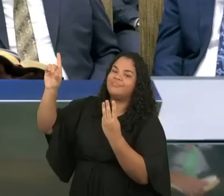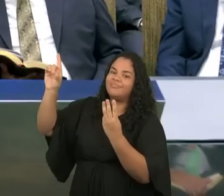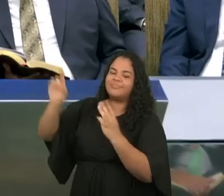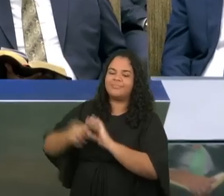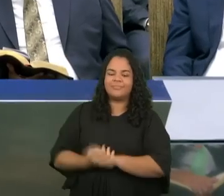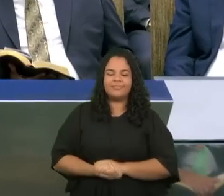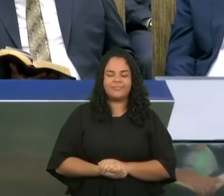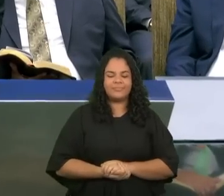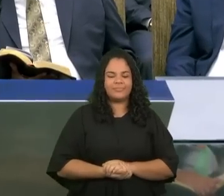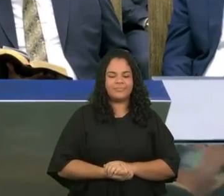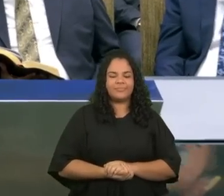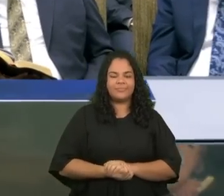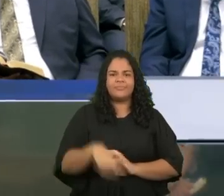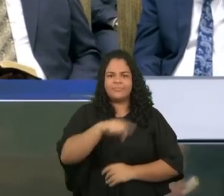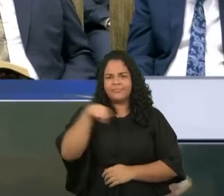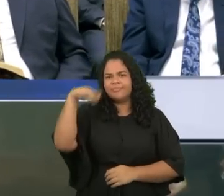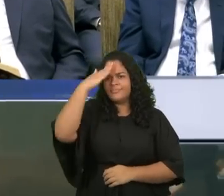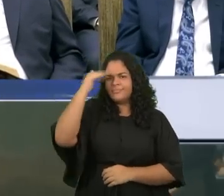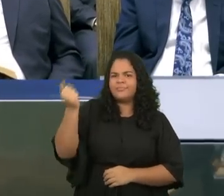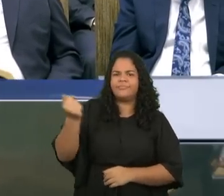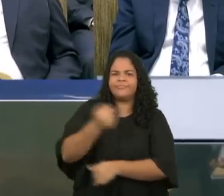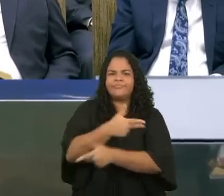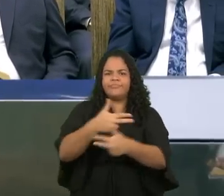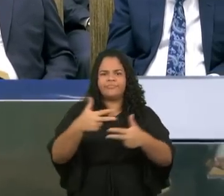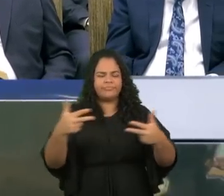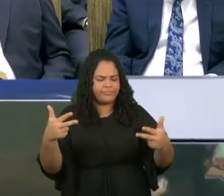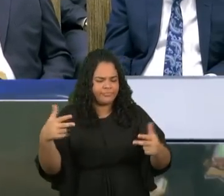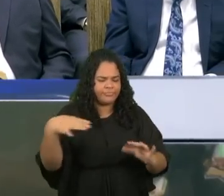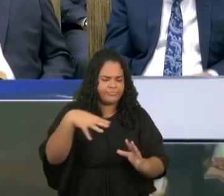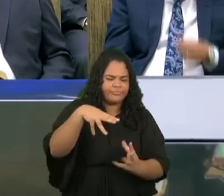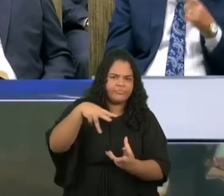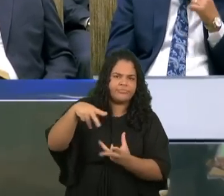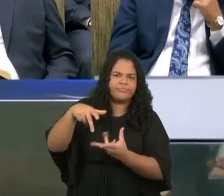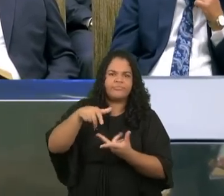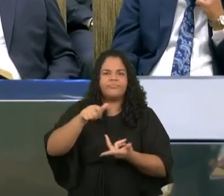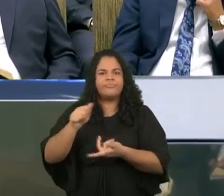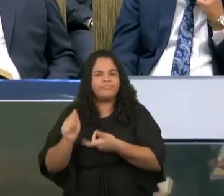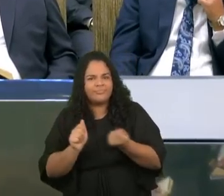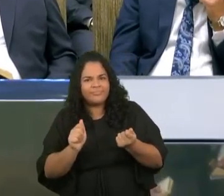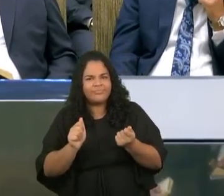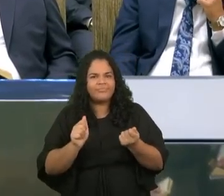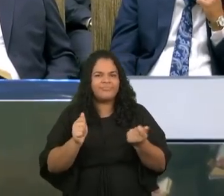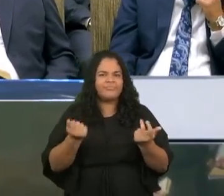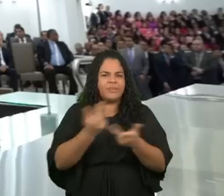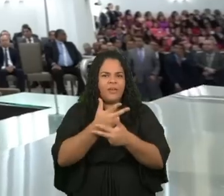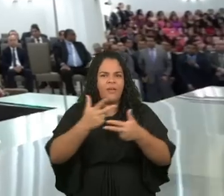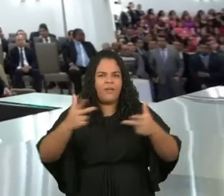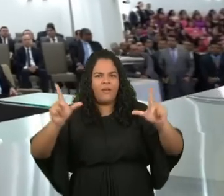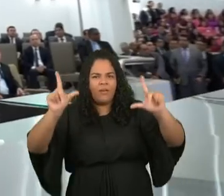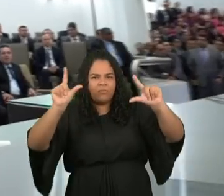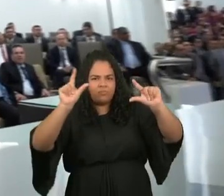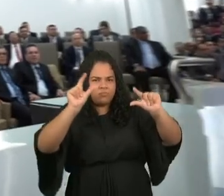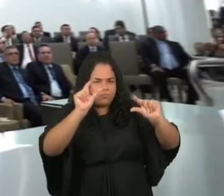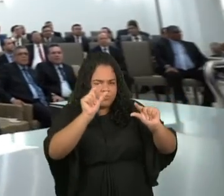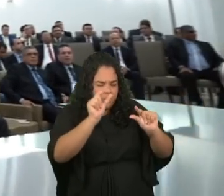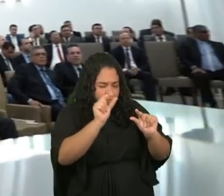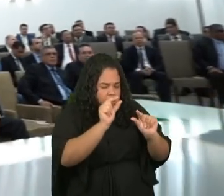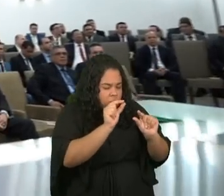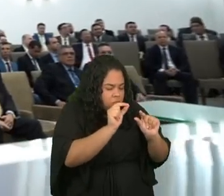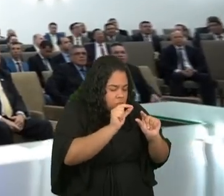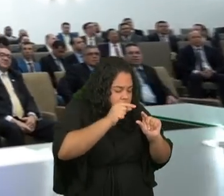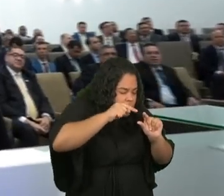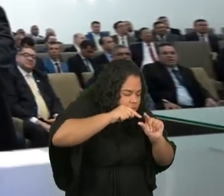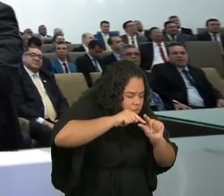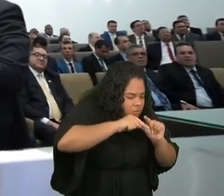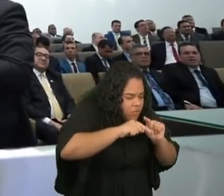Você sabe que a matéria, ela é consistida, a menor partícula era o átomo. Escute isso. E o